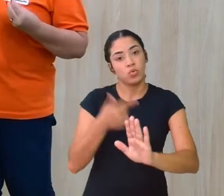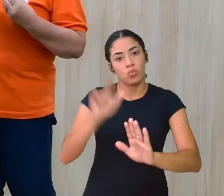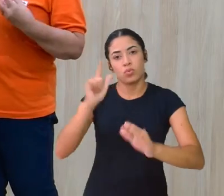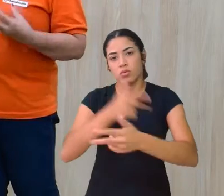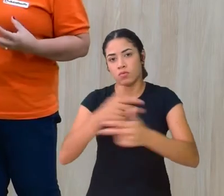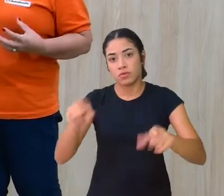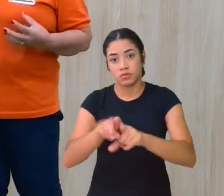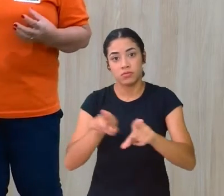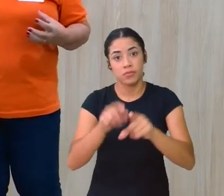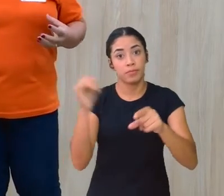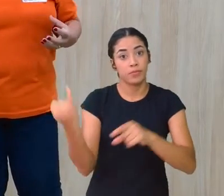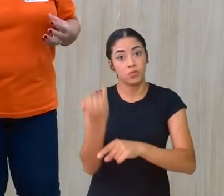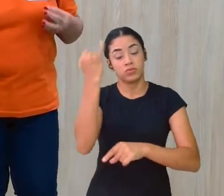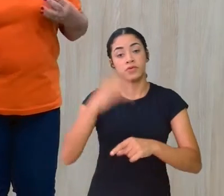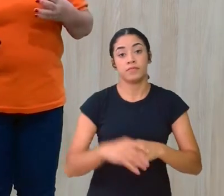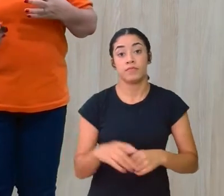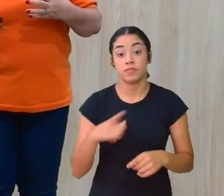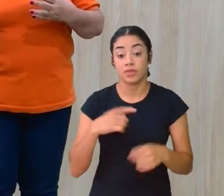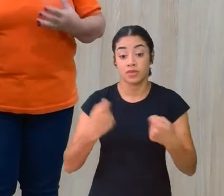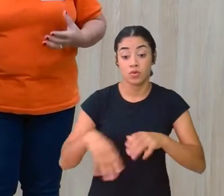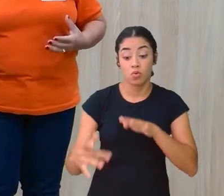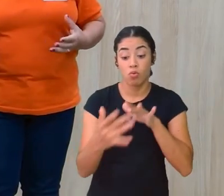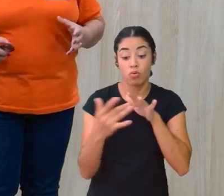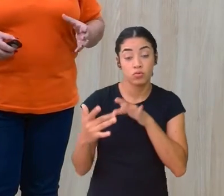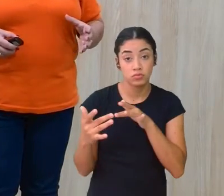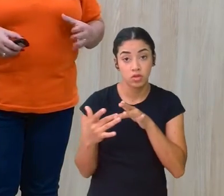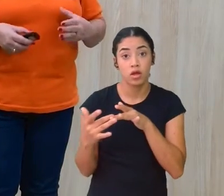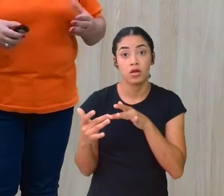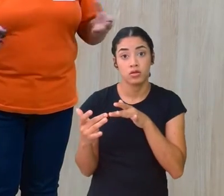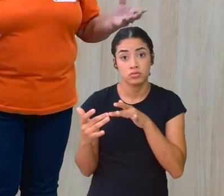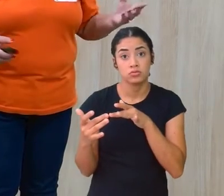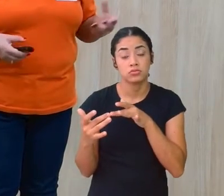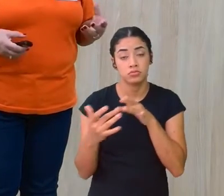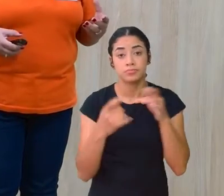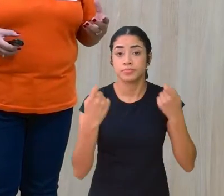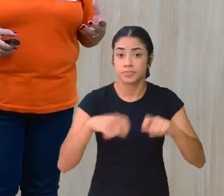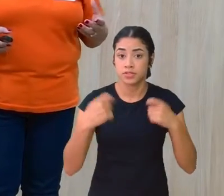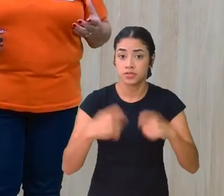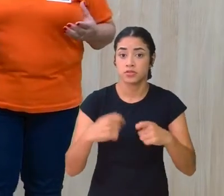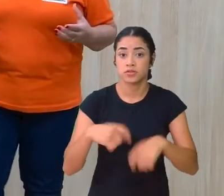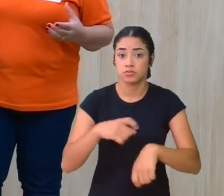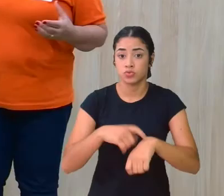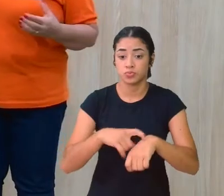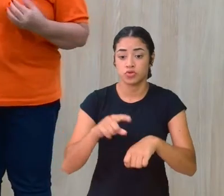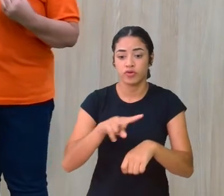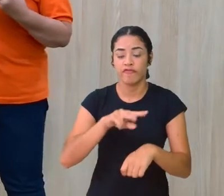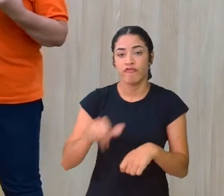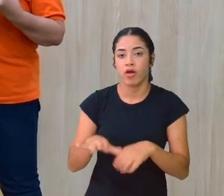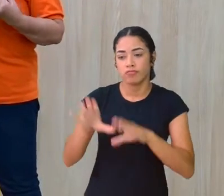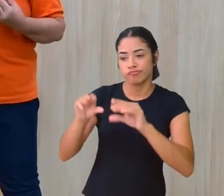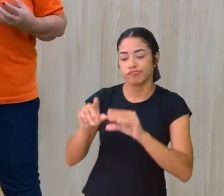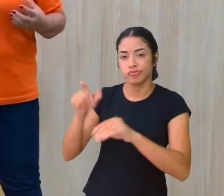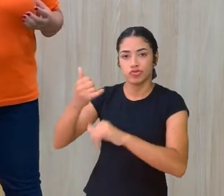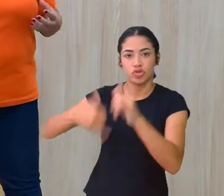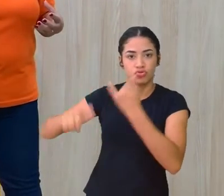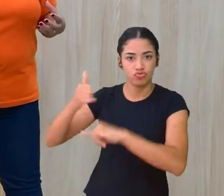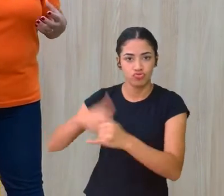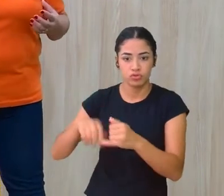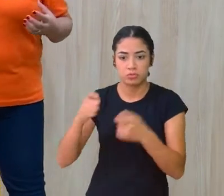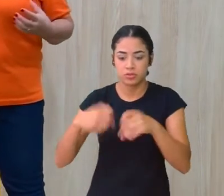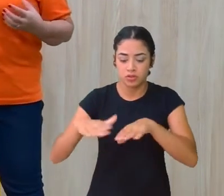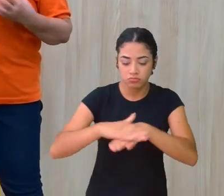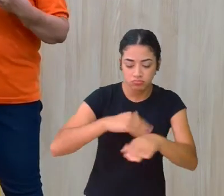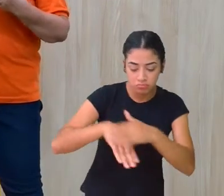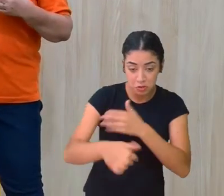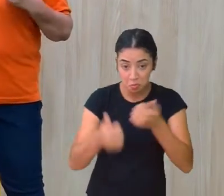contar com esses isolantes diante de a qualquer momento que a gente venha mexer, né? Está devidamente